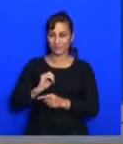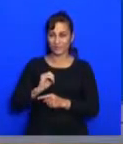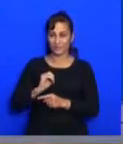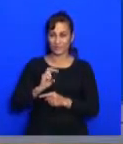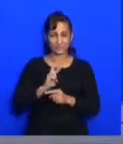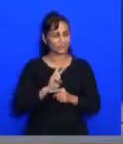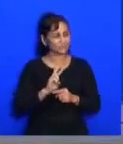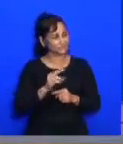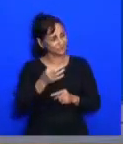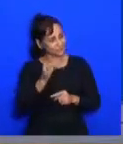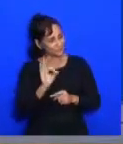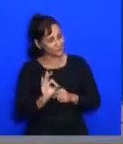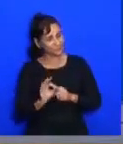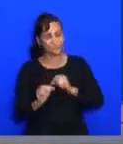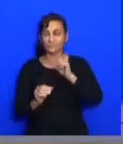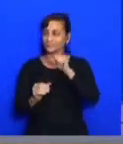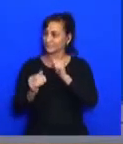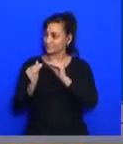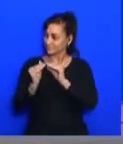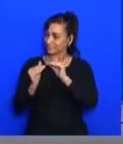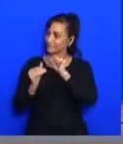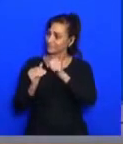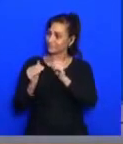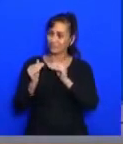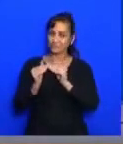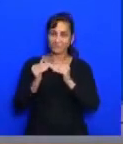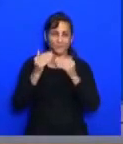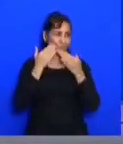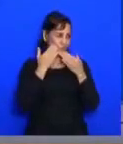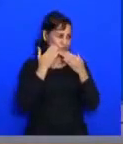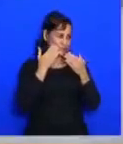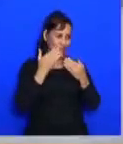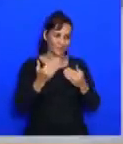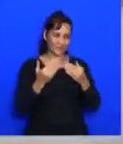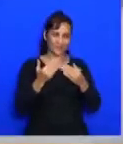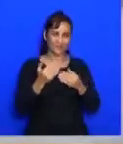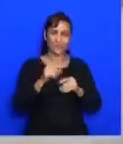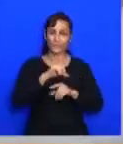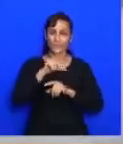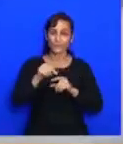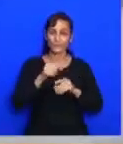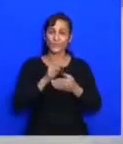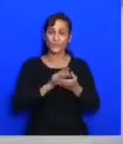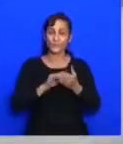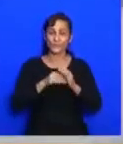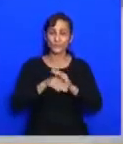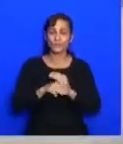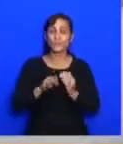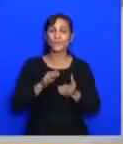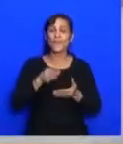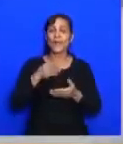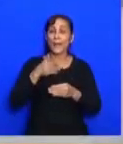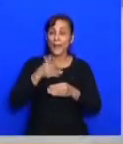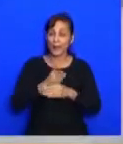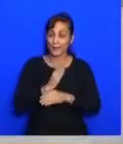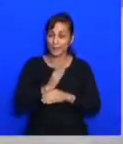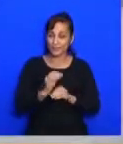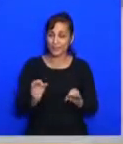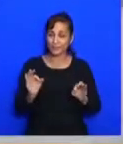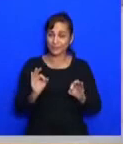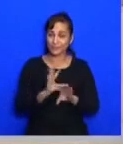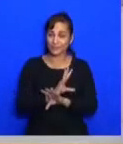70. Auditoras, confirmam? Sim, confirmo. Sim, confirmo. Obrigado. Sorteio da Lotomania realizado,